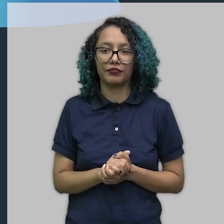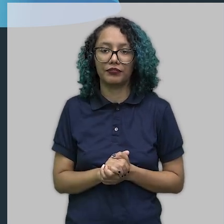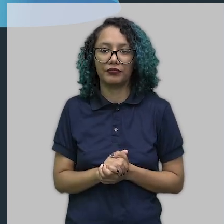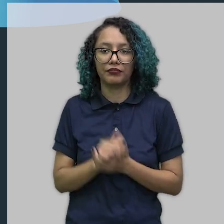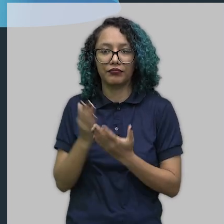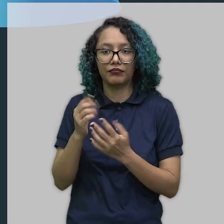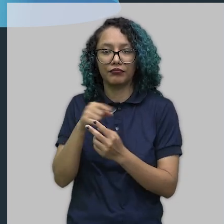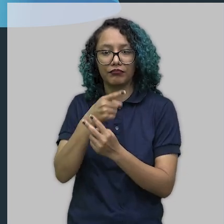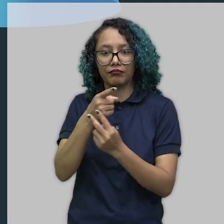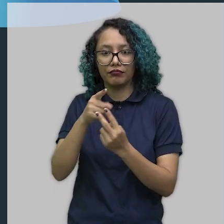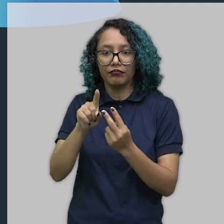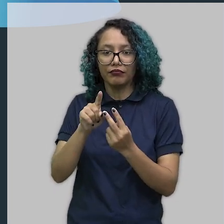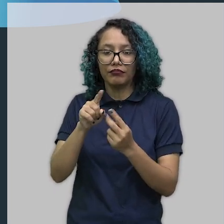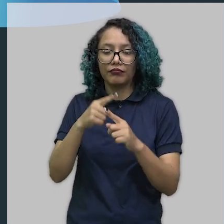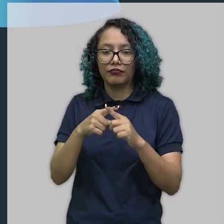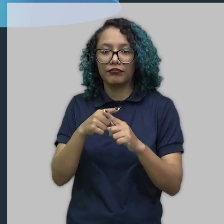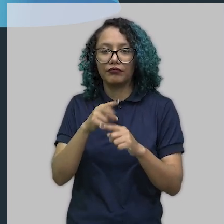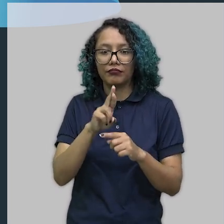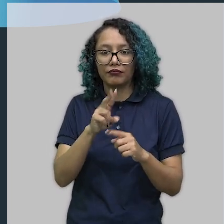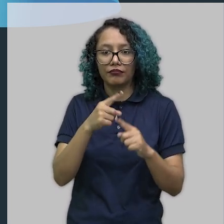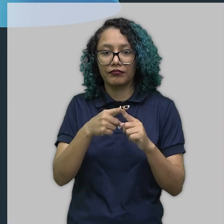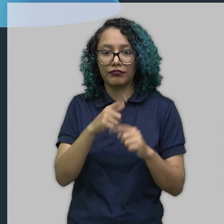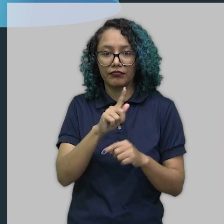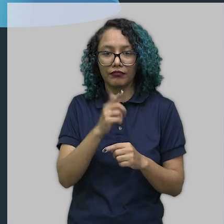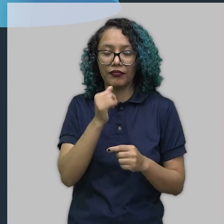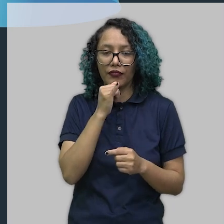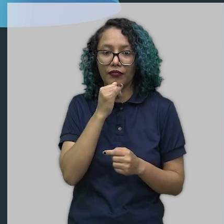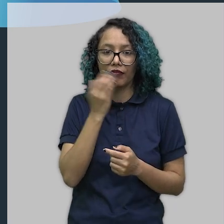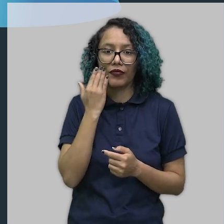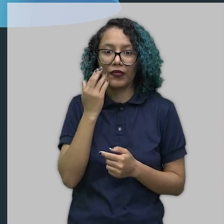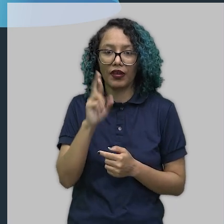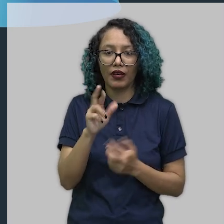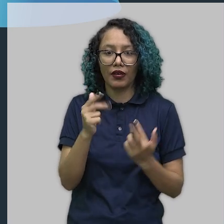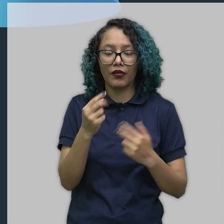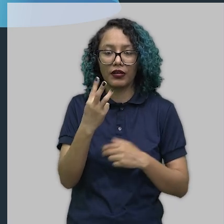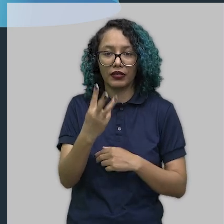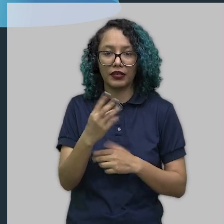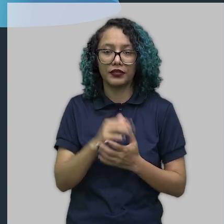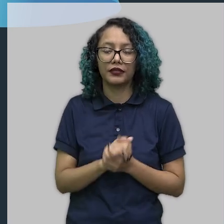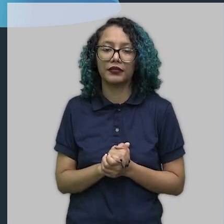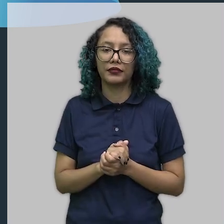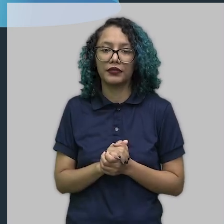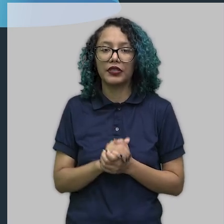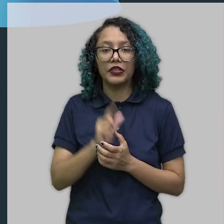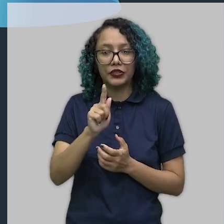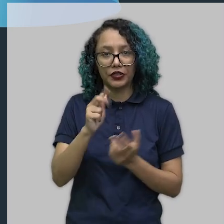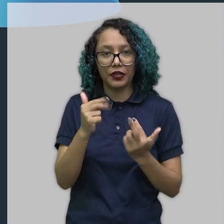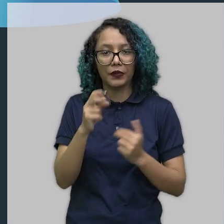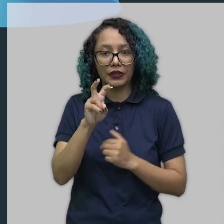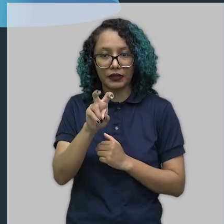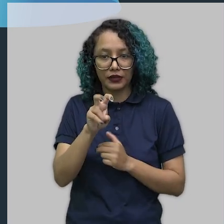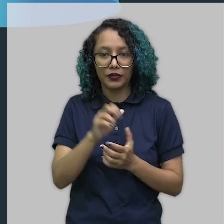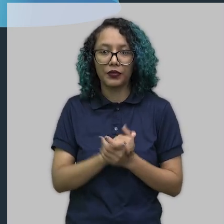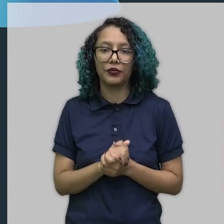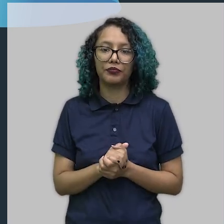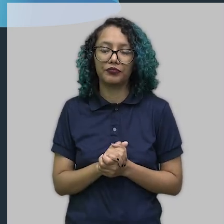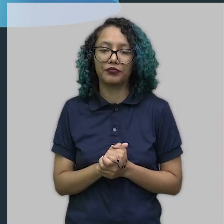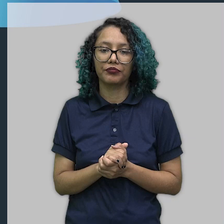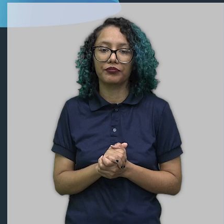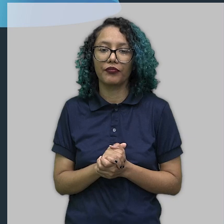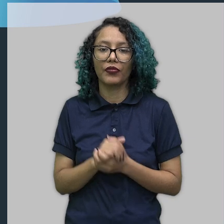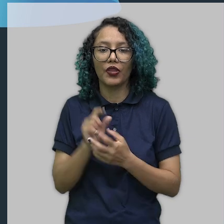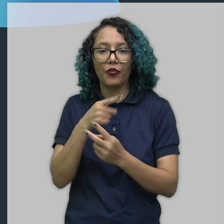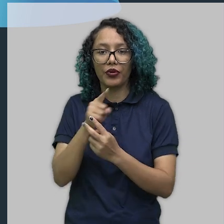vezes raio vezes a geratriz. Exemplo: raio igual a 3 centímetros, geratriz igual a 5